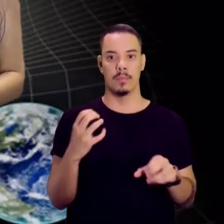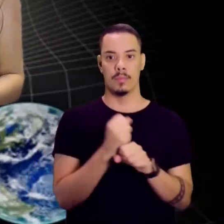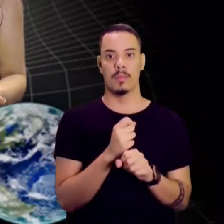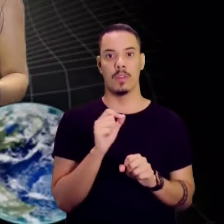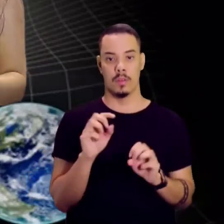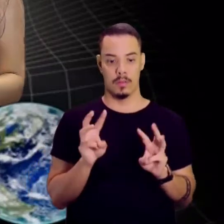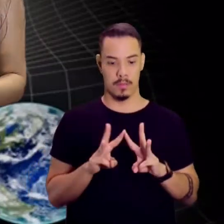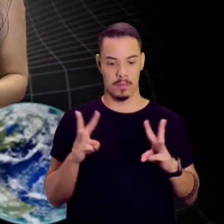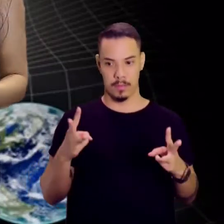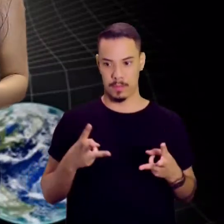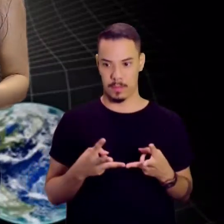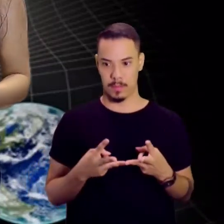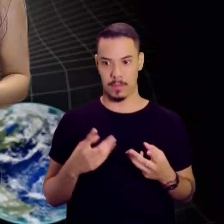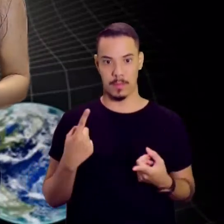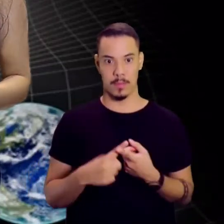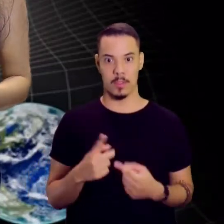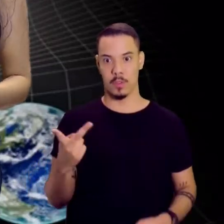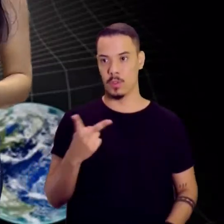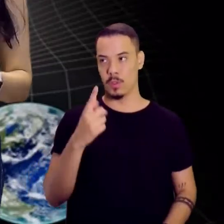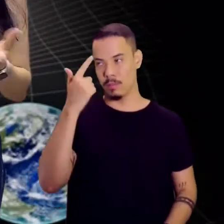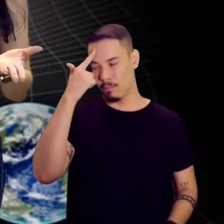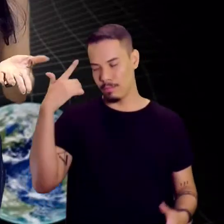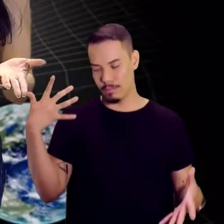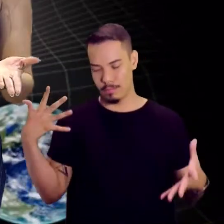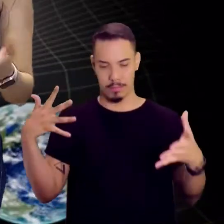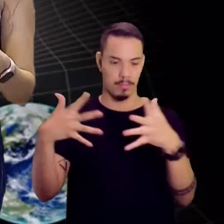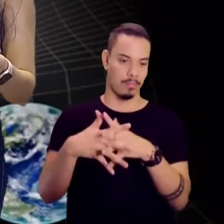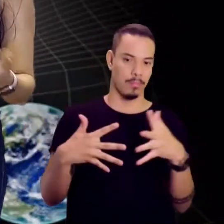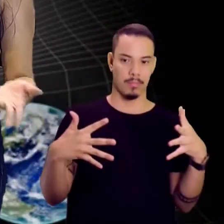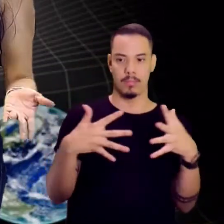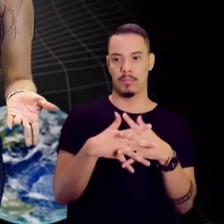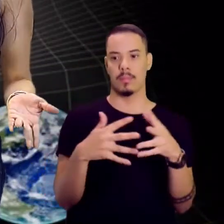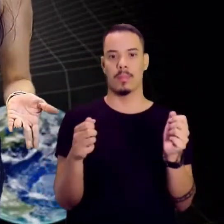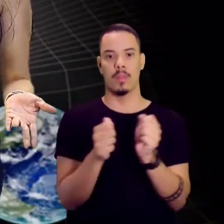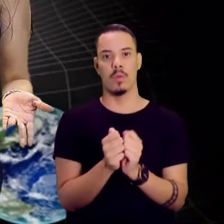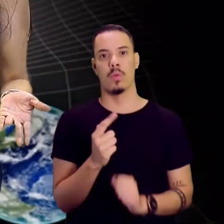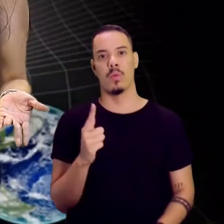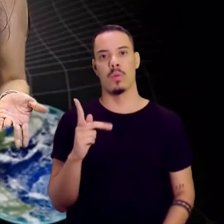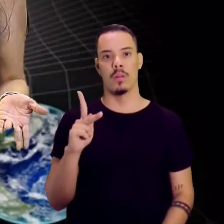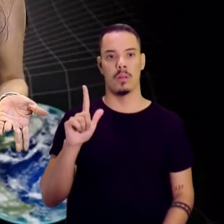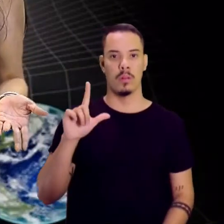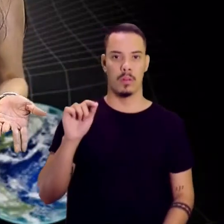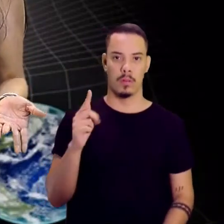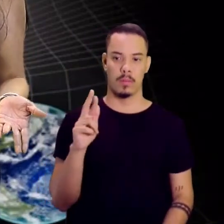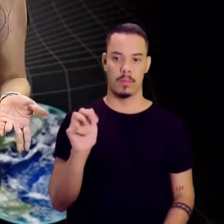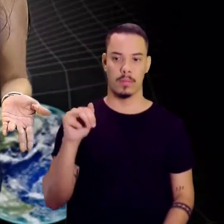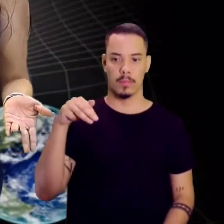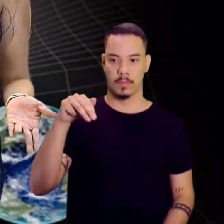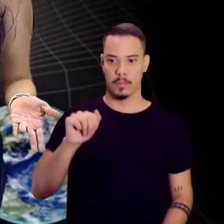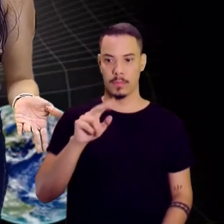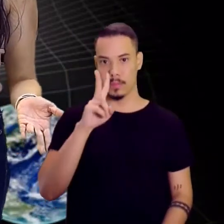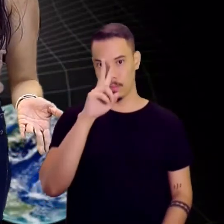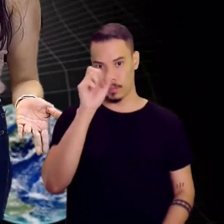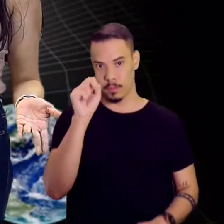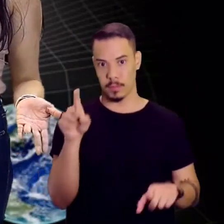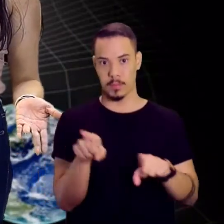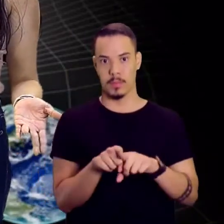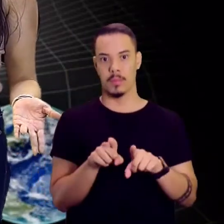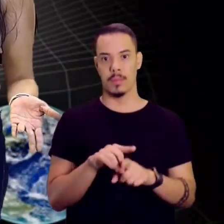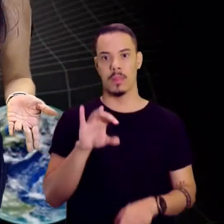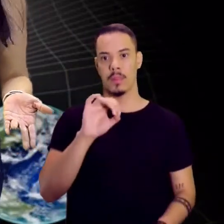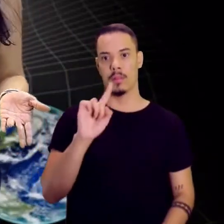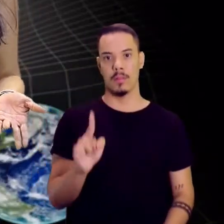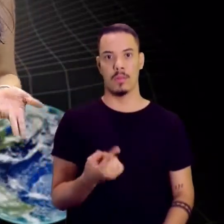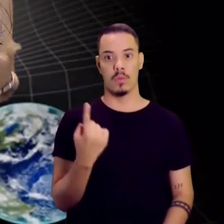massa. Exato. Porque os dois se confundem, né? O quilograma-força, que é 1 quilograma-força e, no caso,